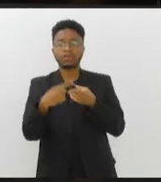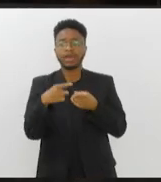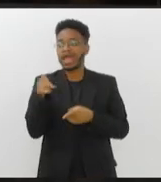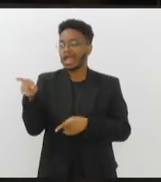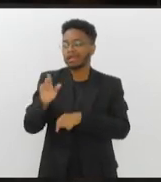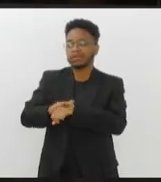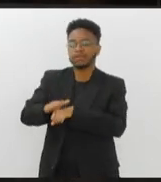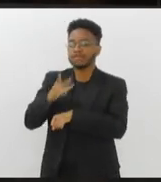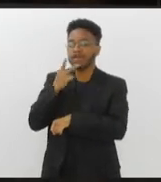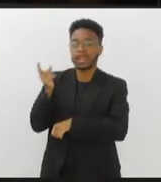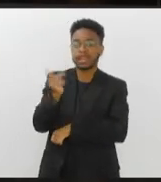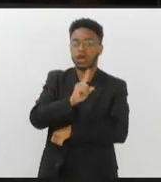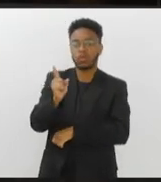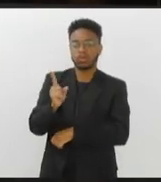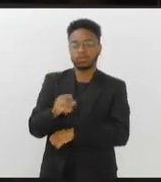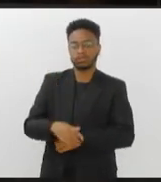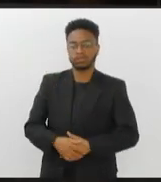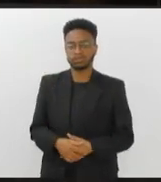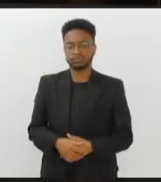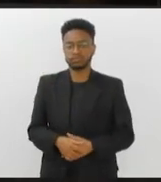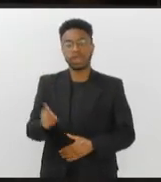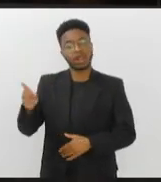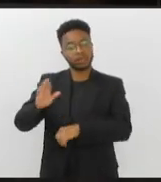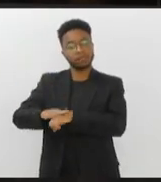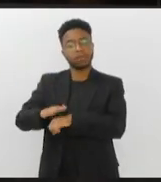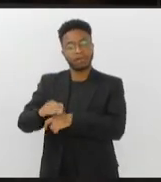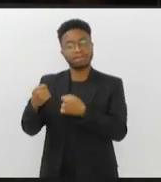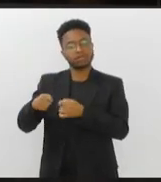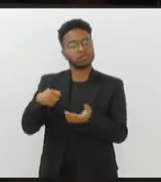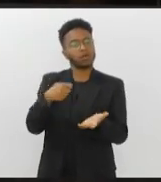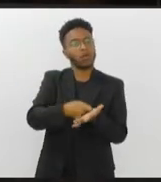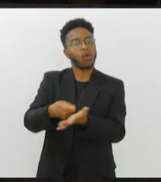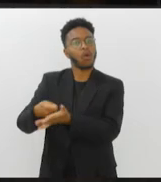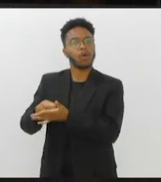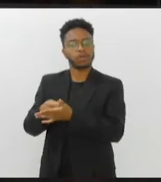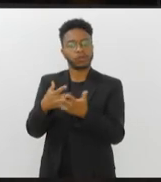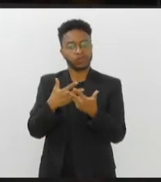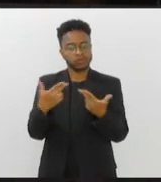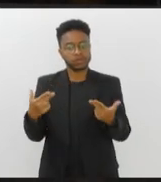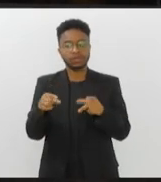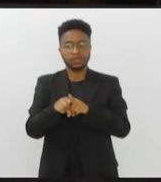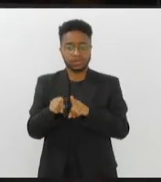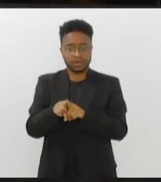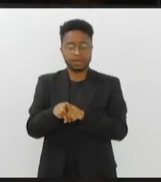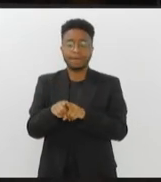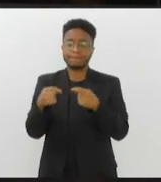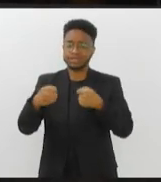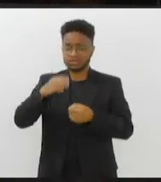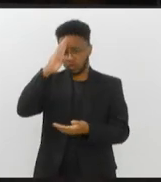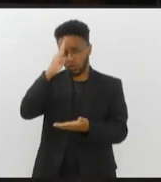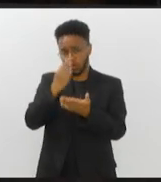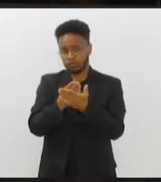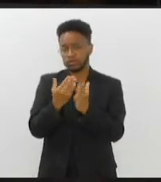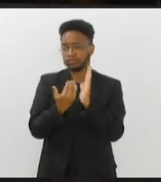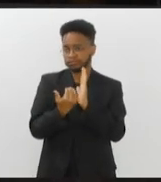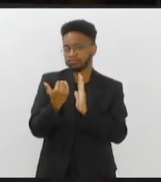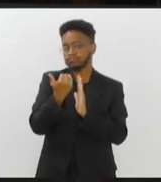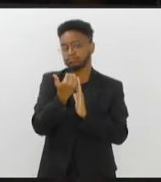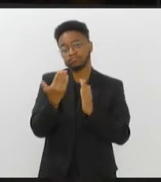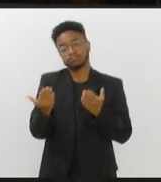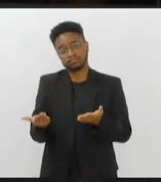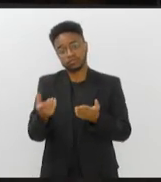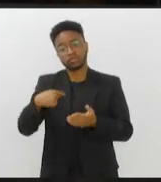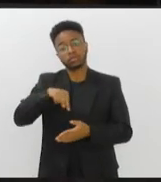não. Ela que tem que fazer as cobranças. E é um cargo de muita confiança. E a gente